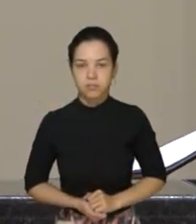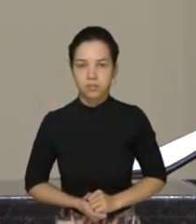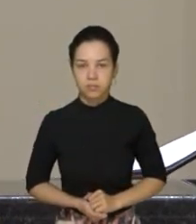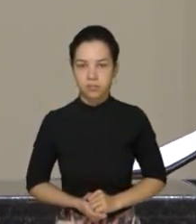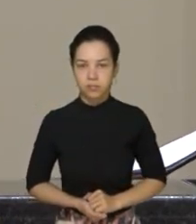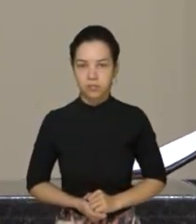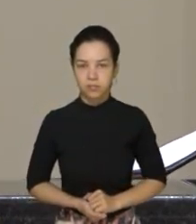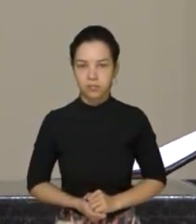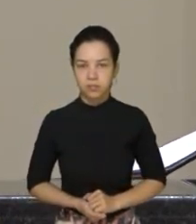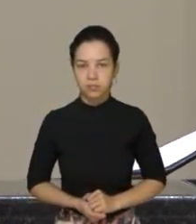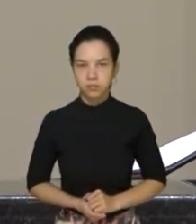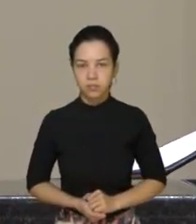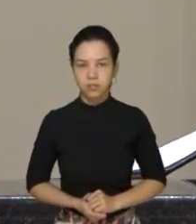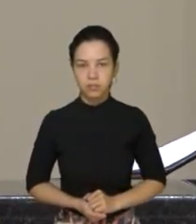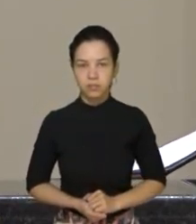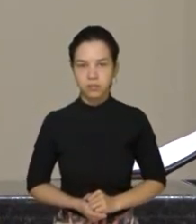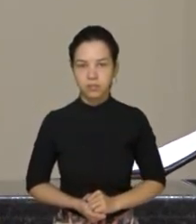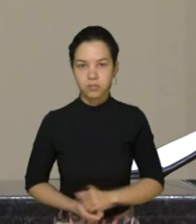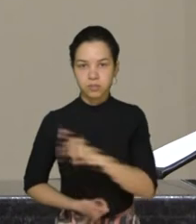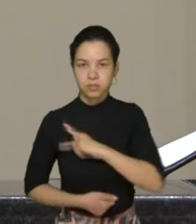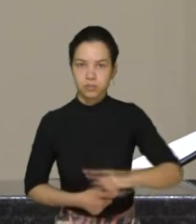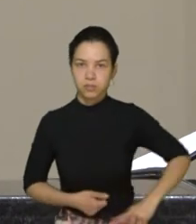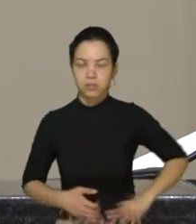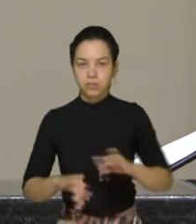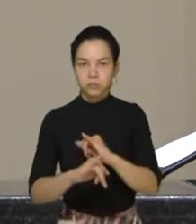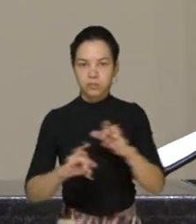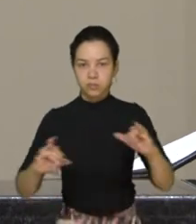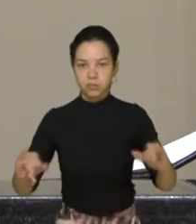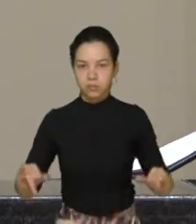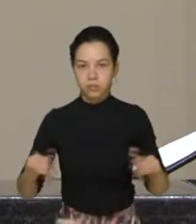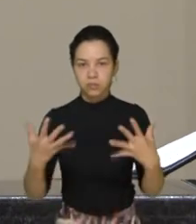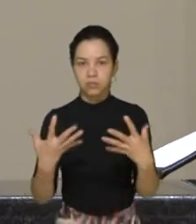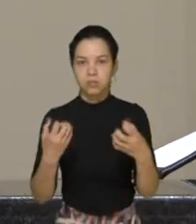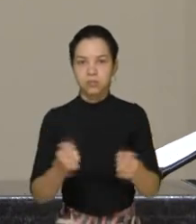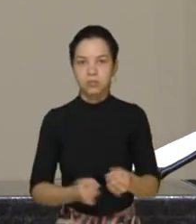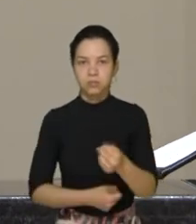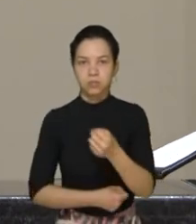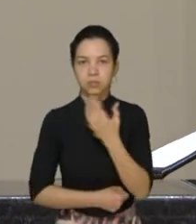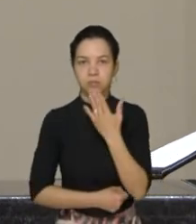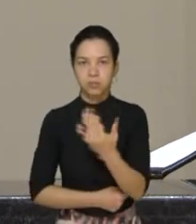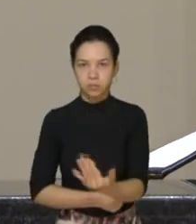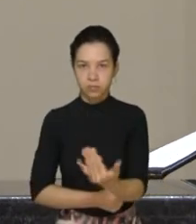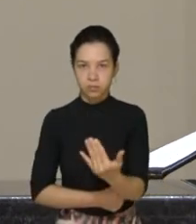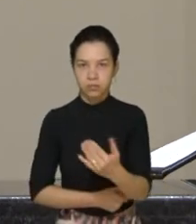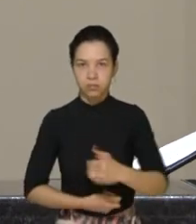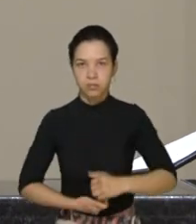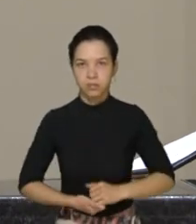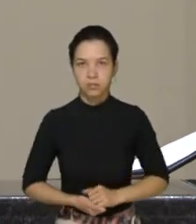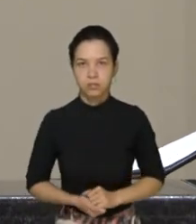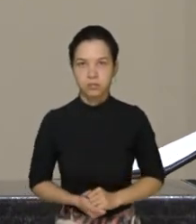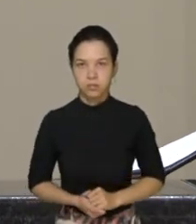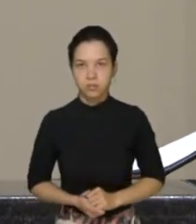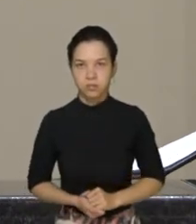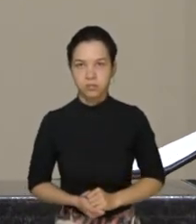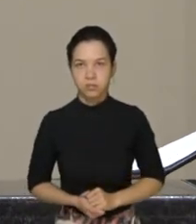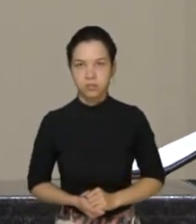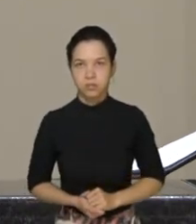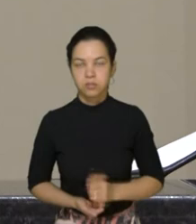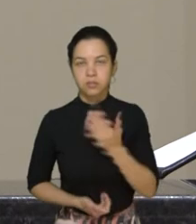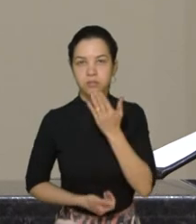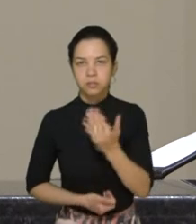Esta presidência comunica que defere os seguintes requerimentos. Requerimentos